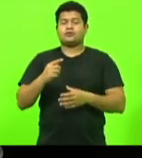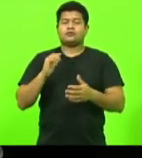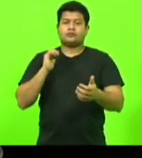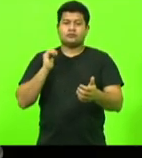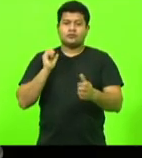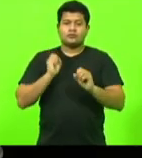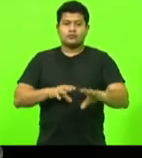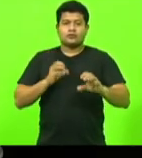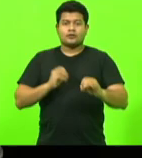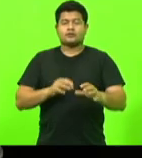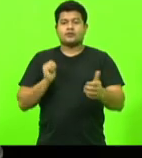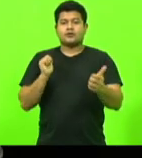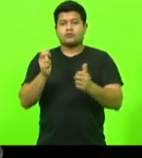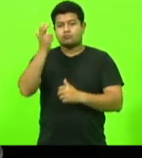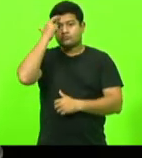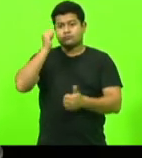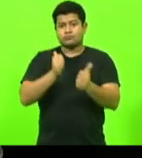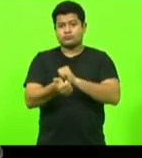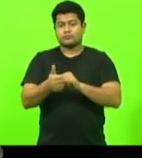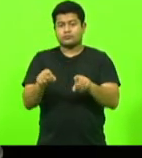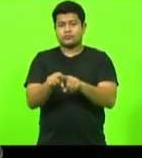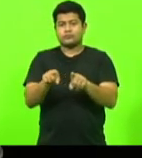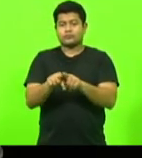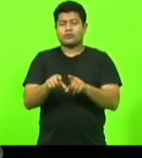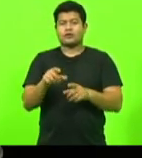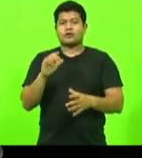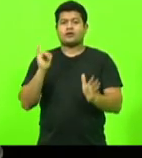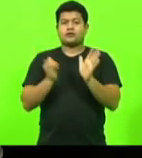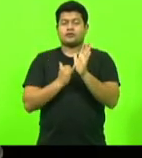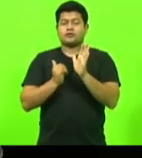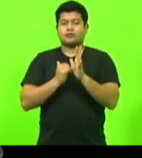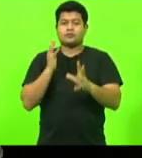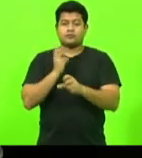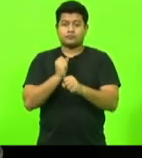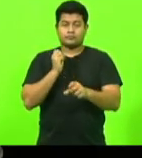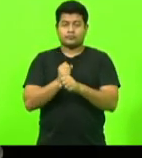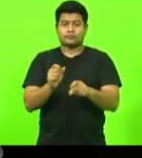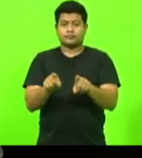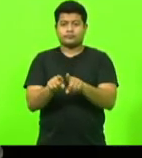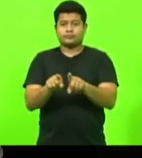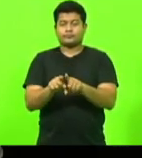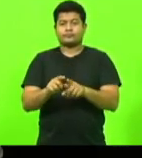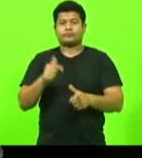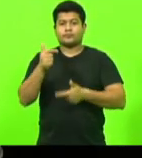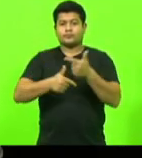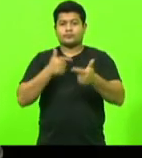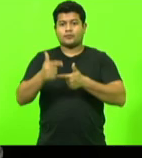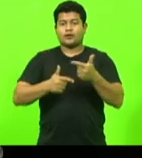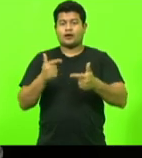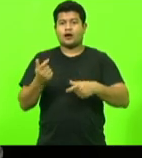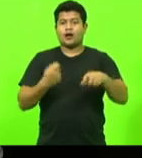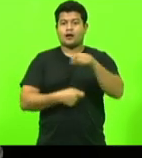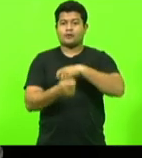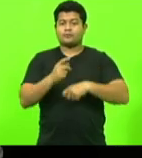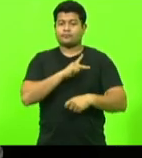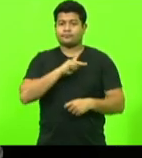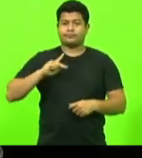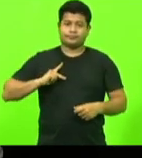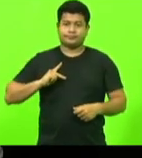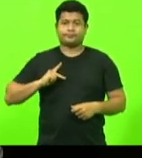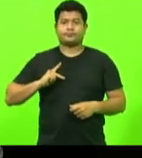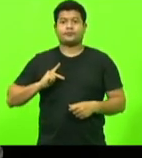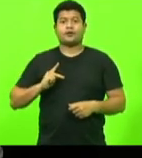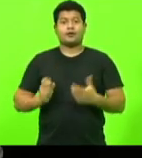e Tributação e de Trabalho, Administração e Serviço Público, culminou na aprovação da criação da referenciada comissão